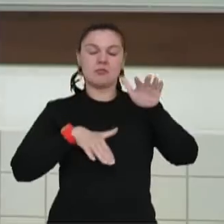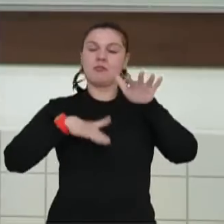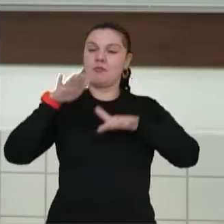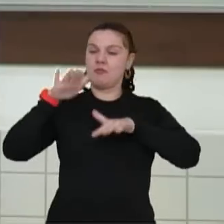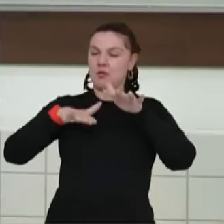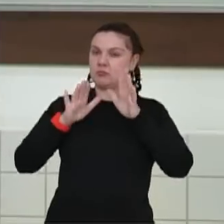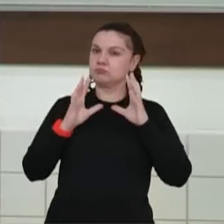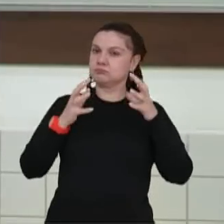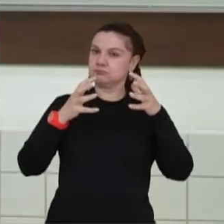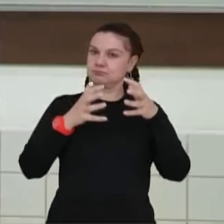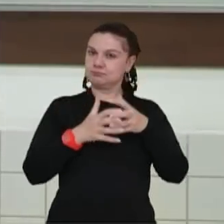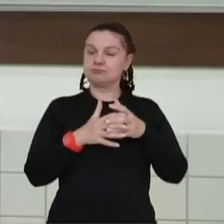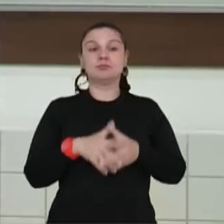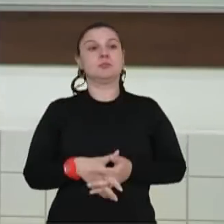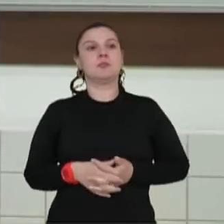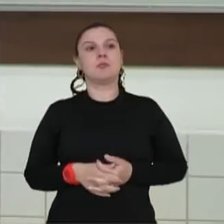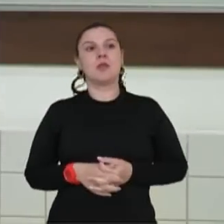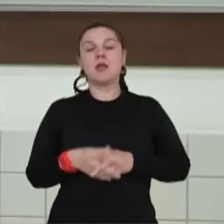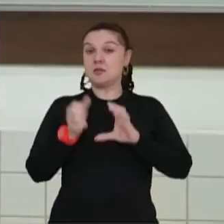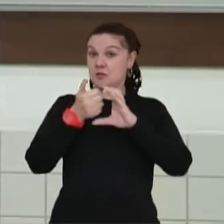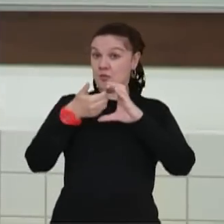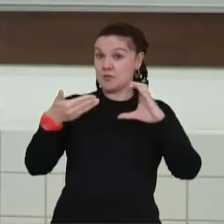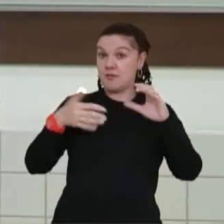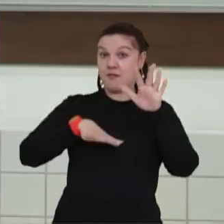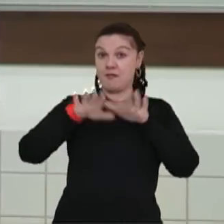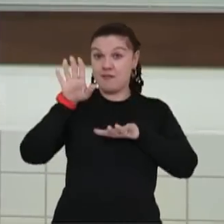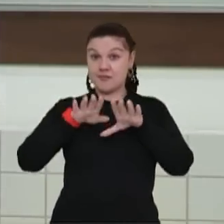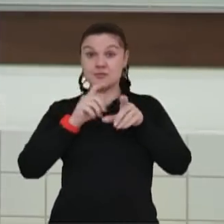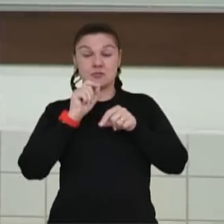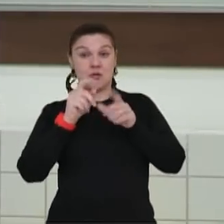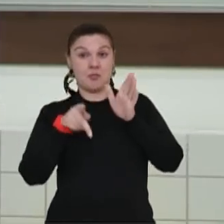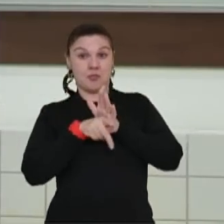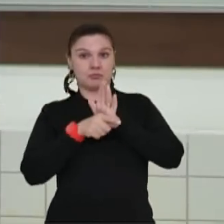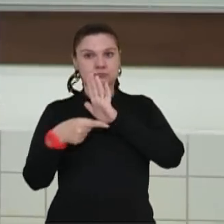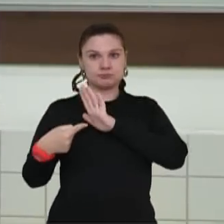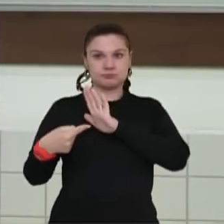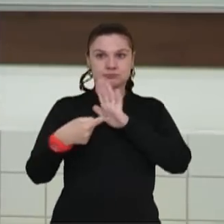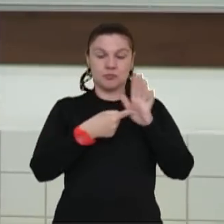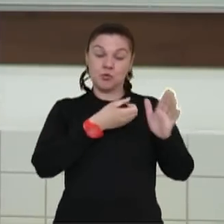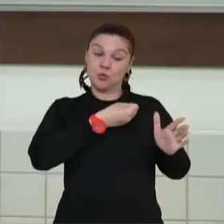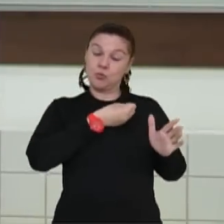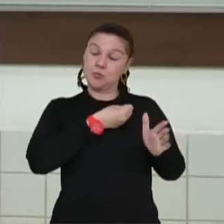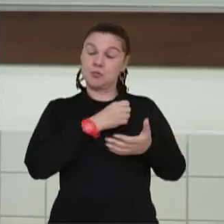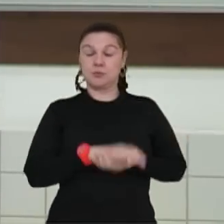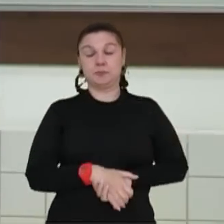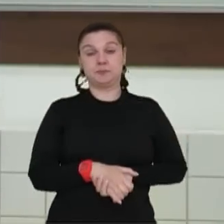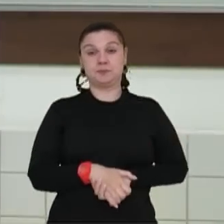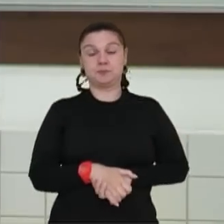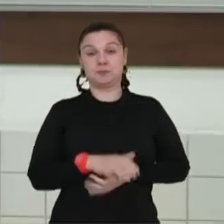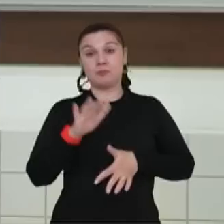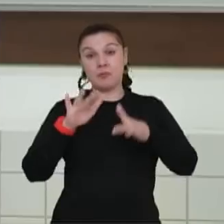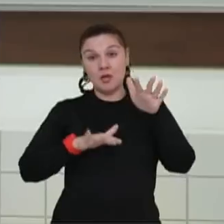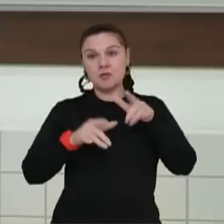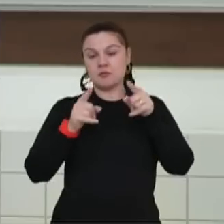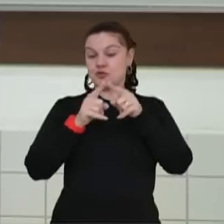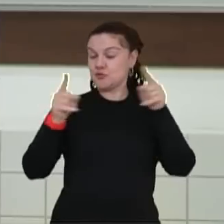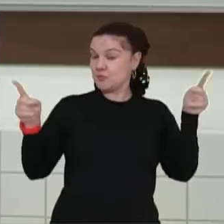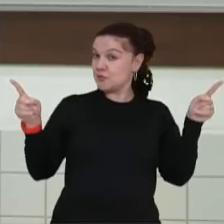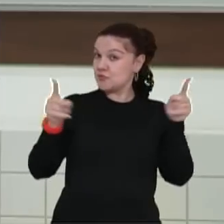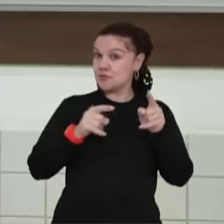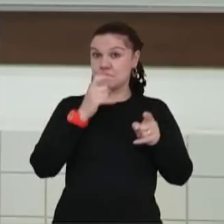É a característica que eu quero saber. Às vezes essa característica ela vai ser apresentada na forma de números, na forma de